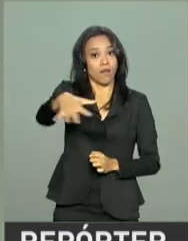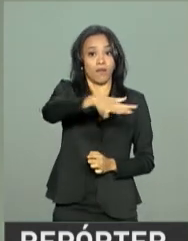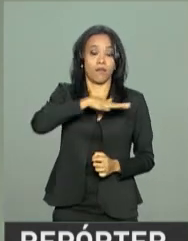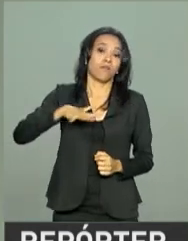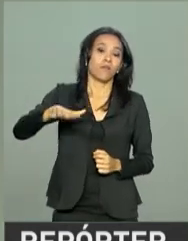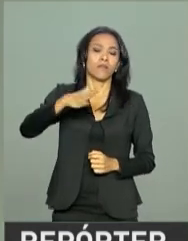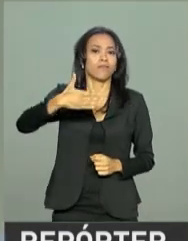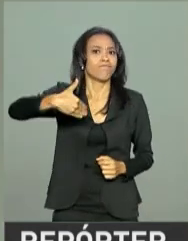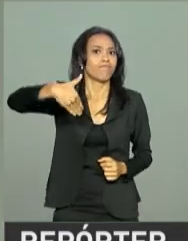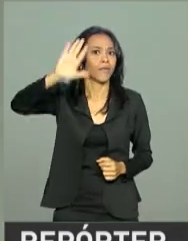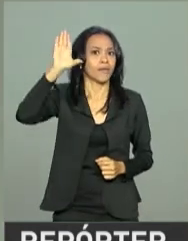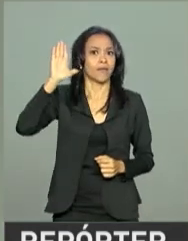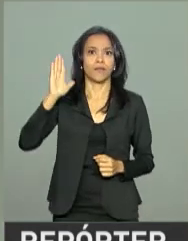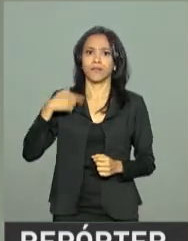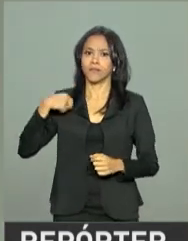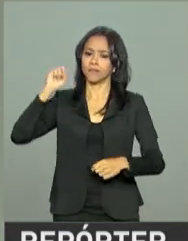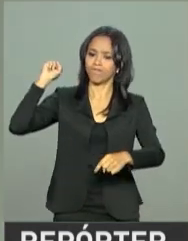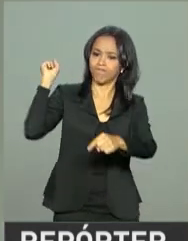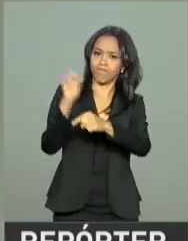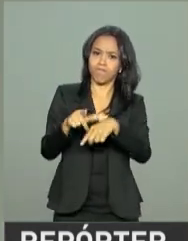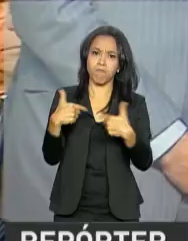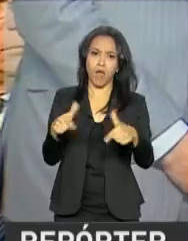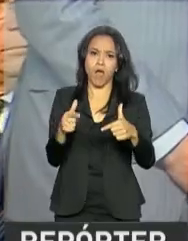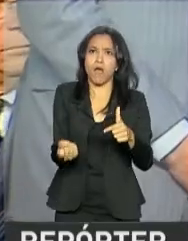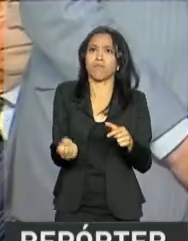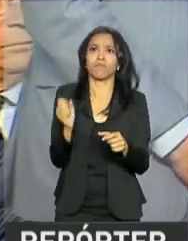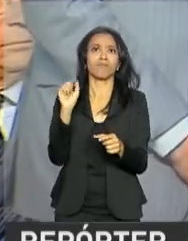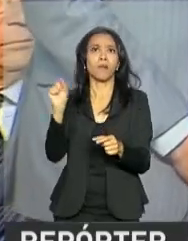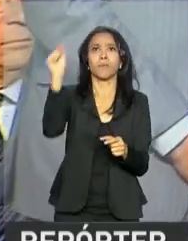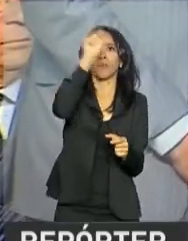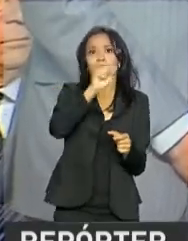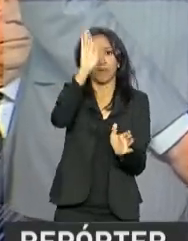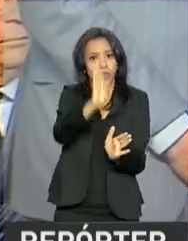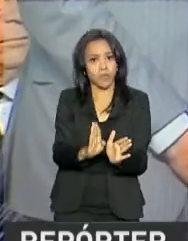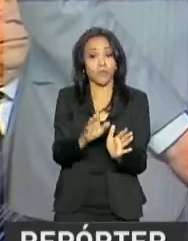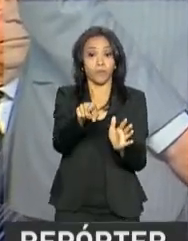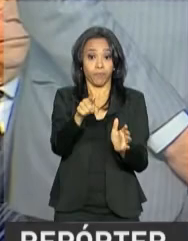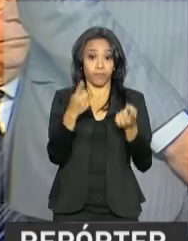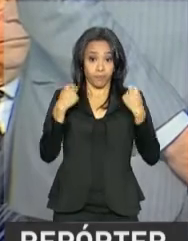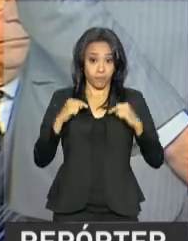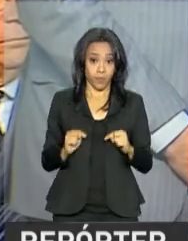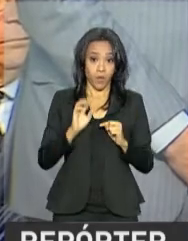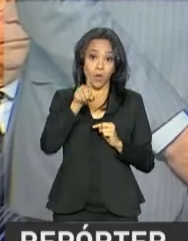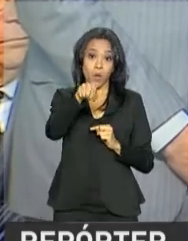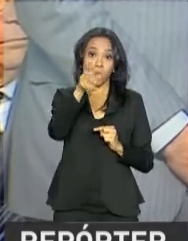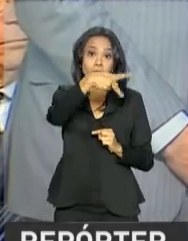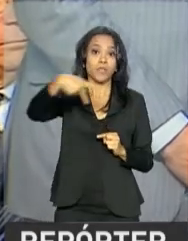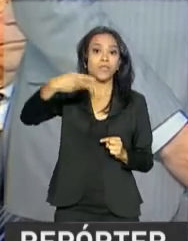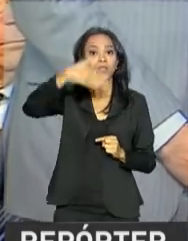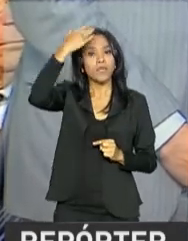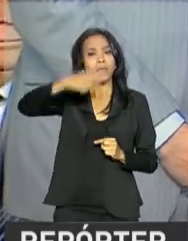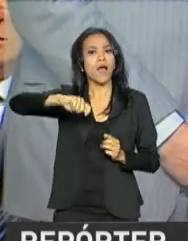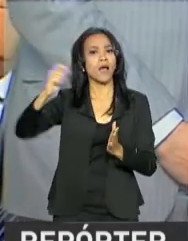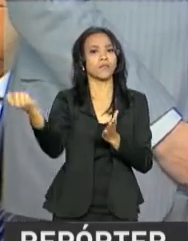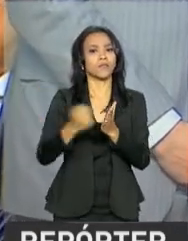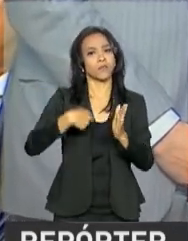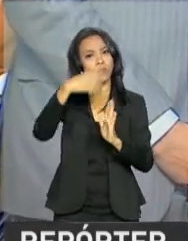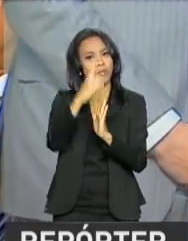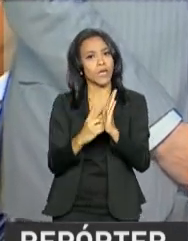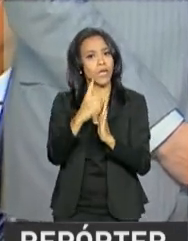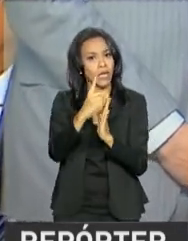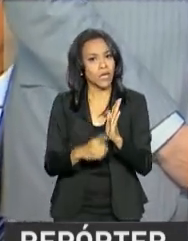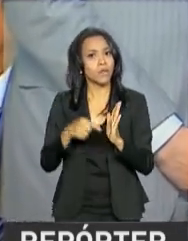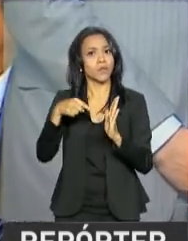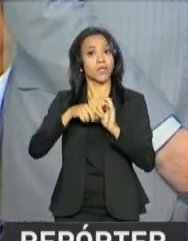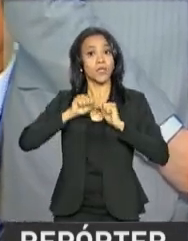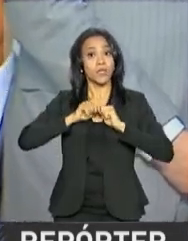gera empregos no país michel temer assinou um decreto que cria a estratégia nacional de disseminar são